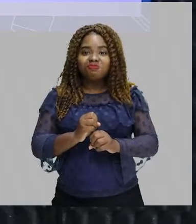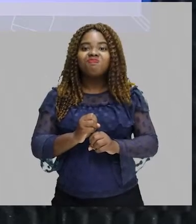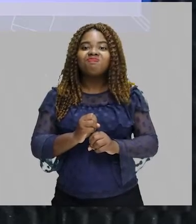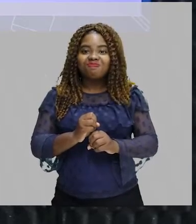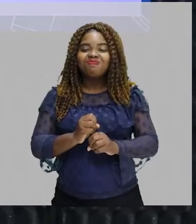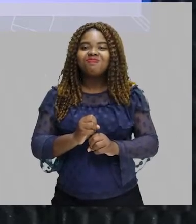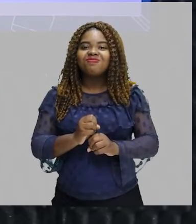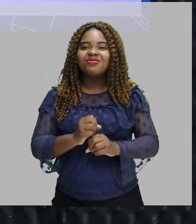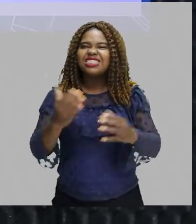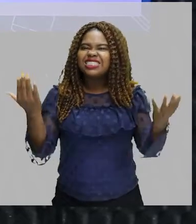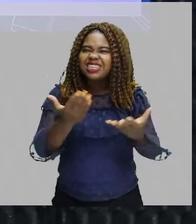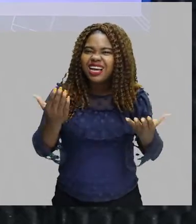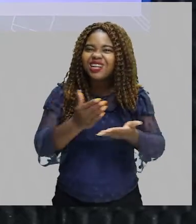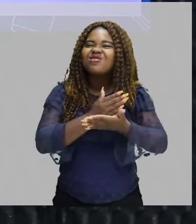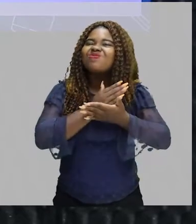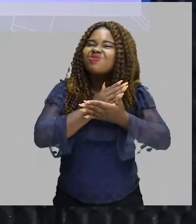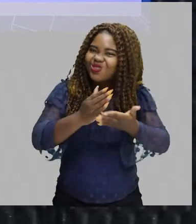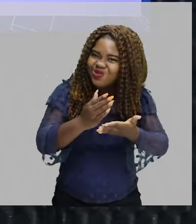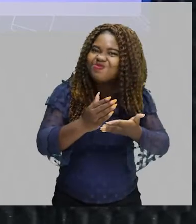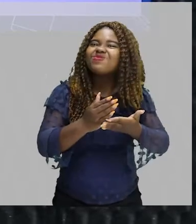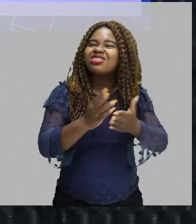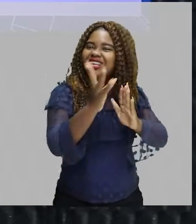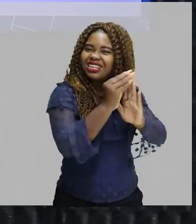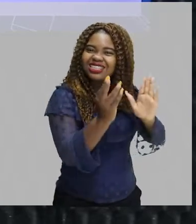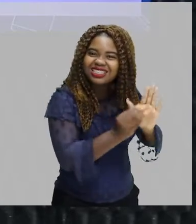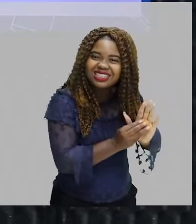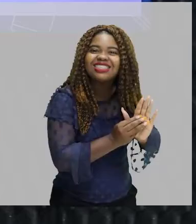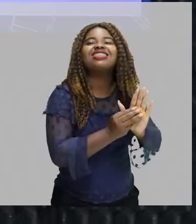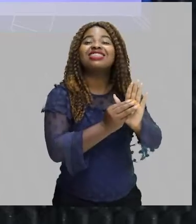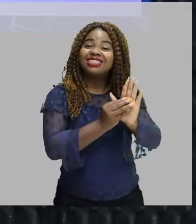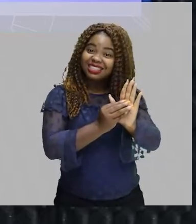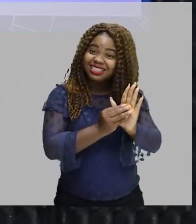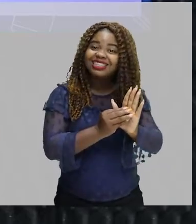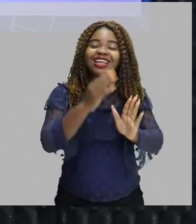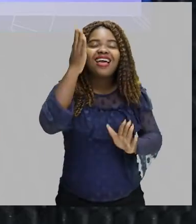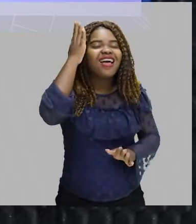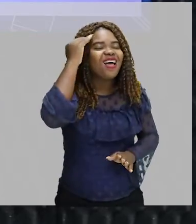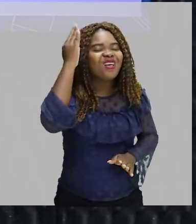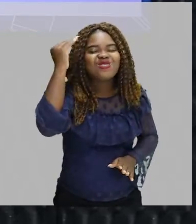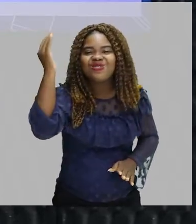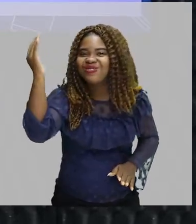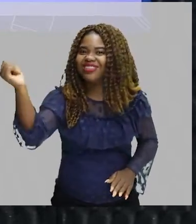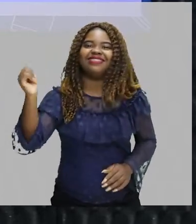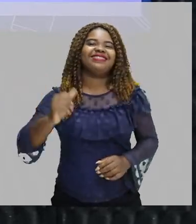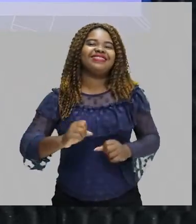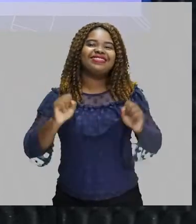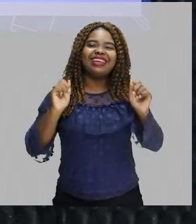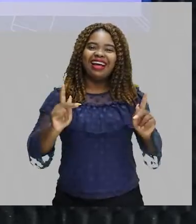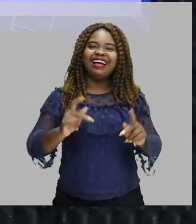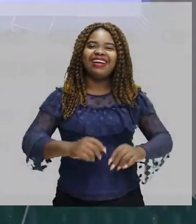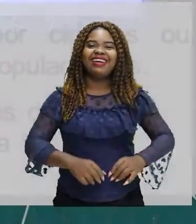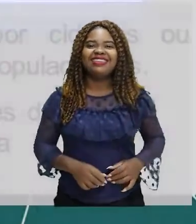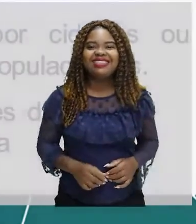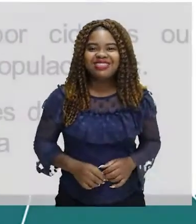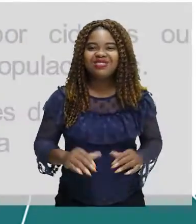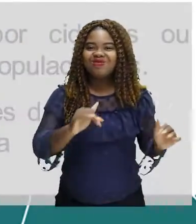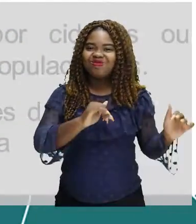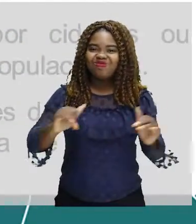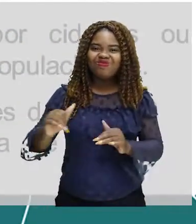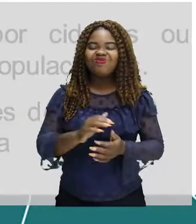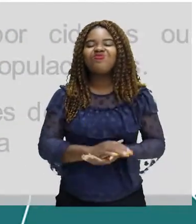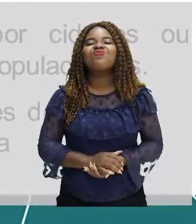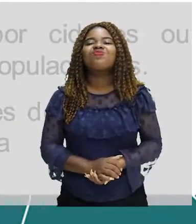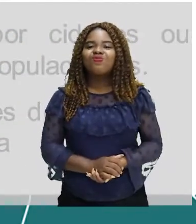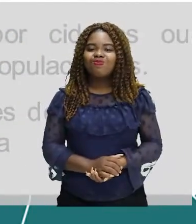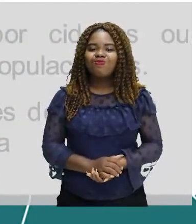Oxigenar o cérebro e vamos partir para cima desse conteúdo para ser aquele sucesso. Beleza? Então,